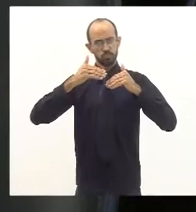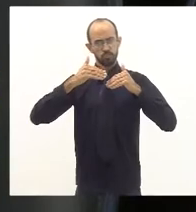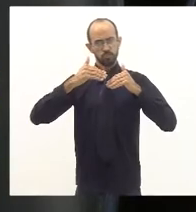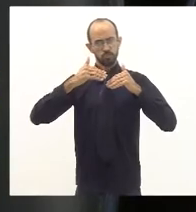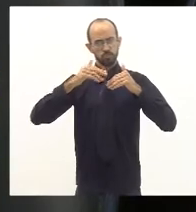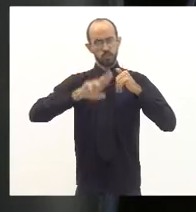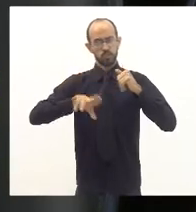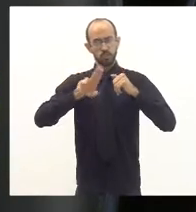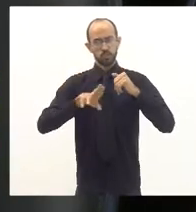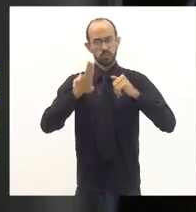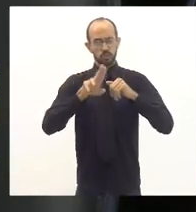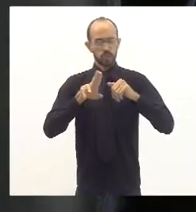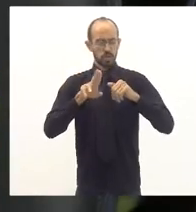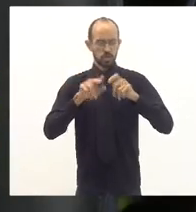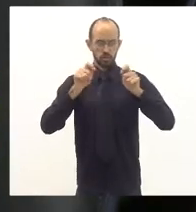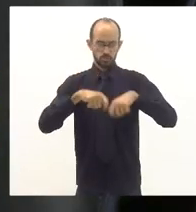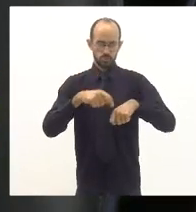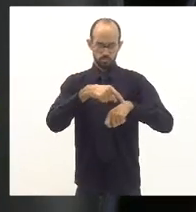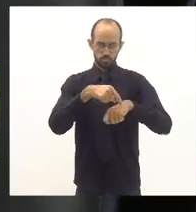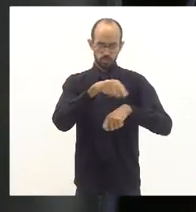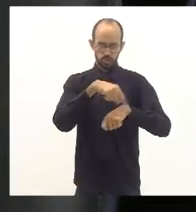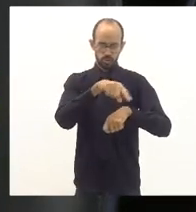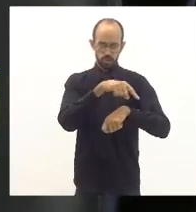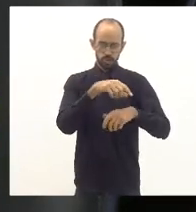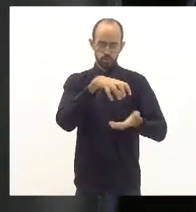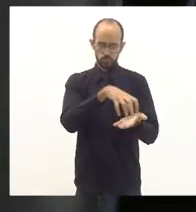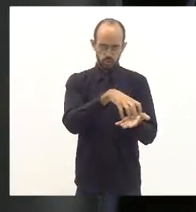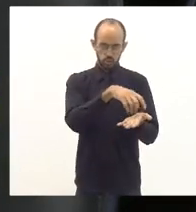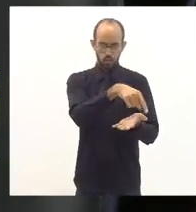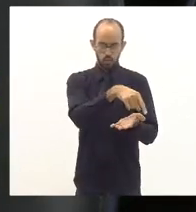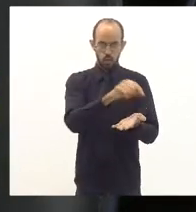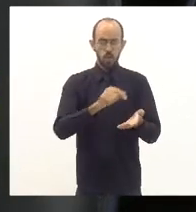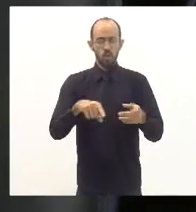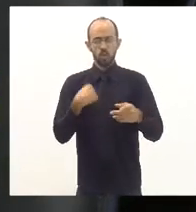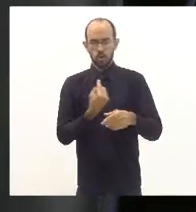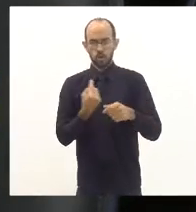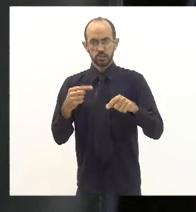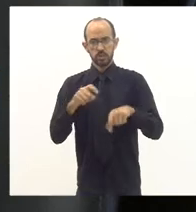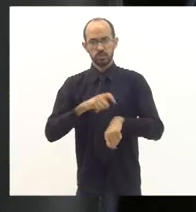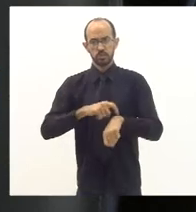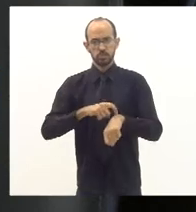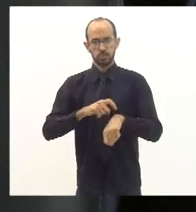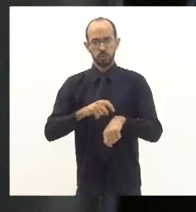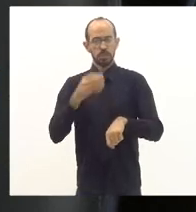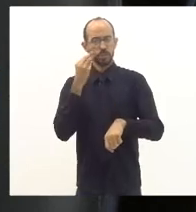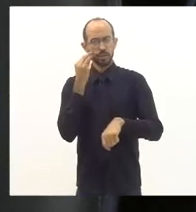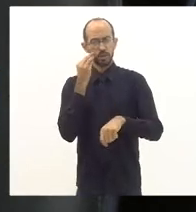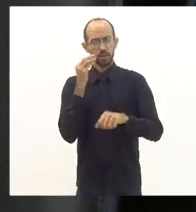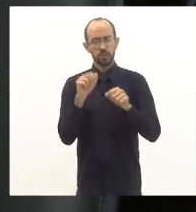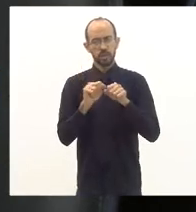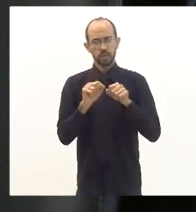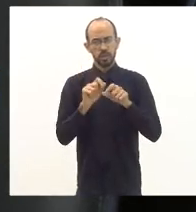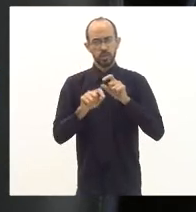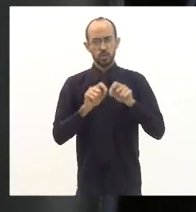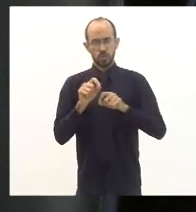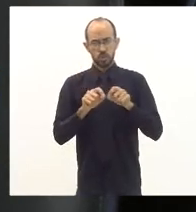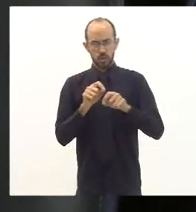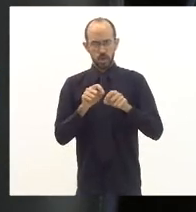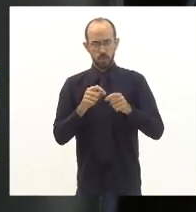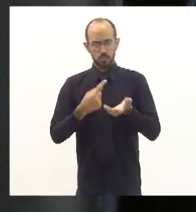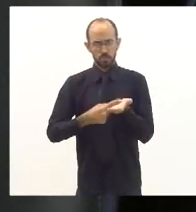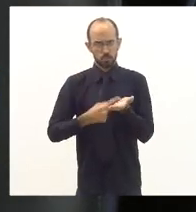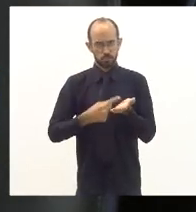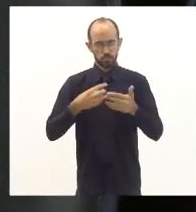da utilização do recurso. A gente está, nesse momento, tentando fazer uma agenda com o Ministério